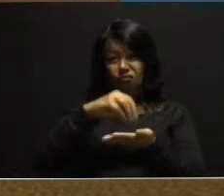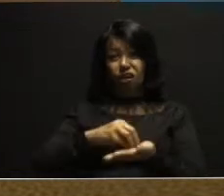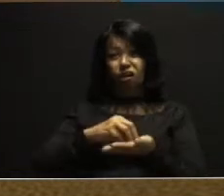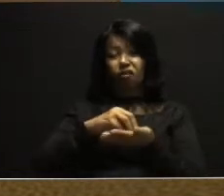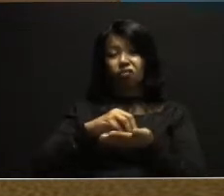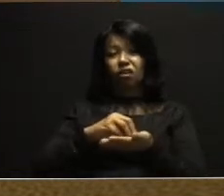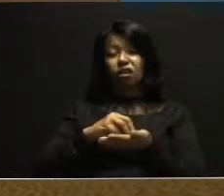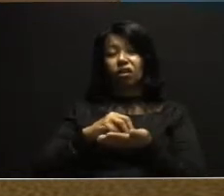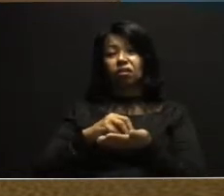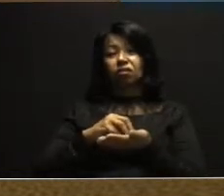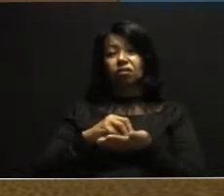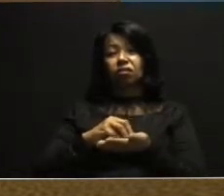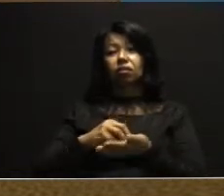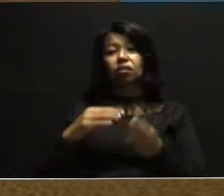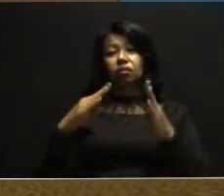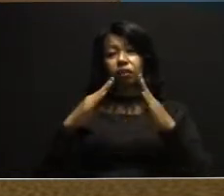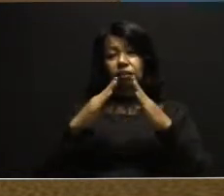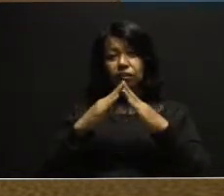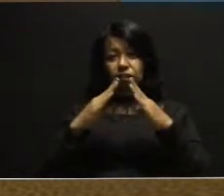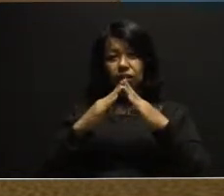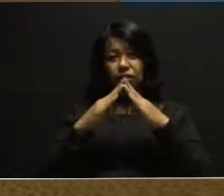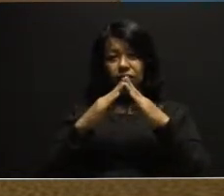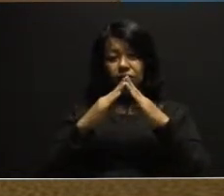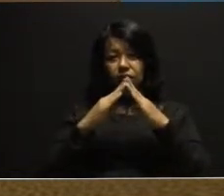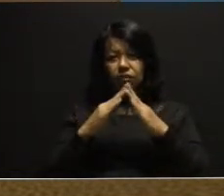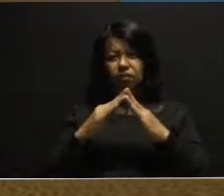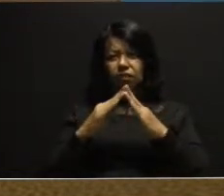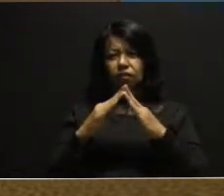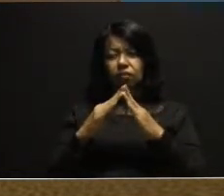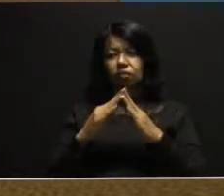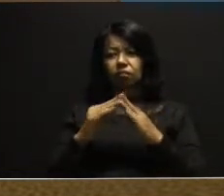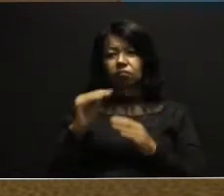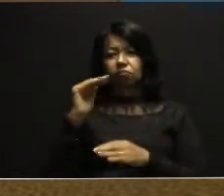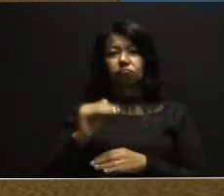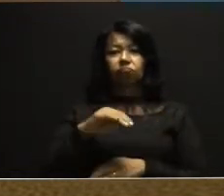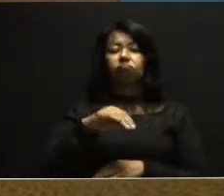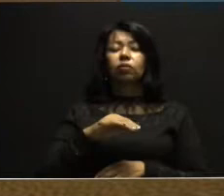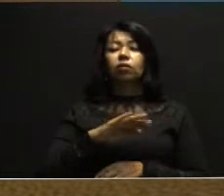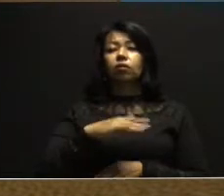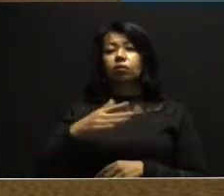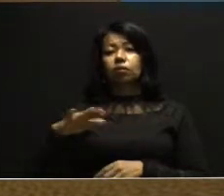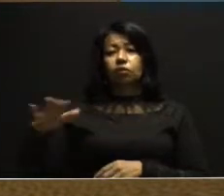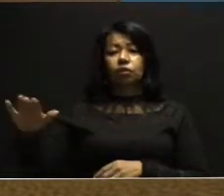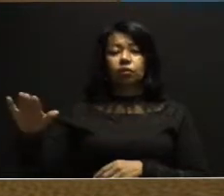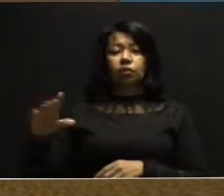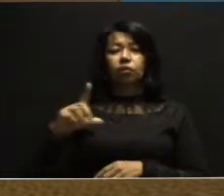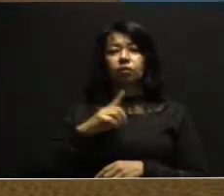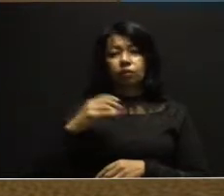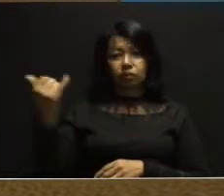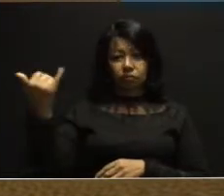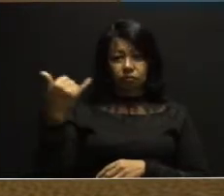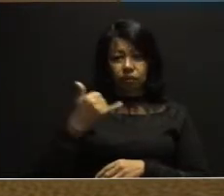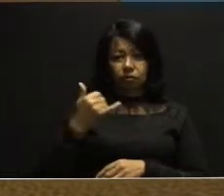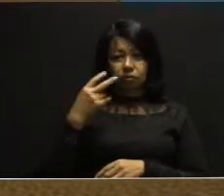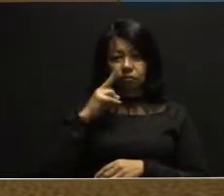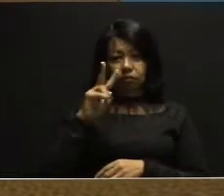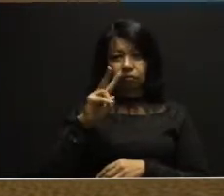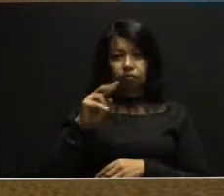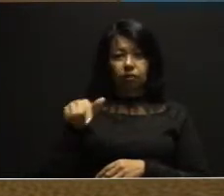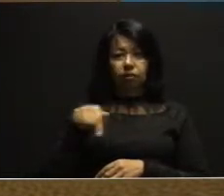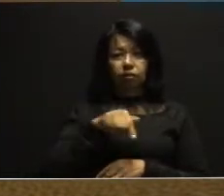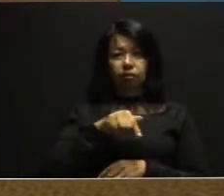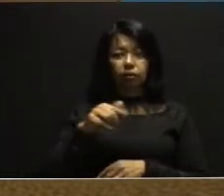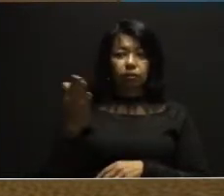né? A defasagem na Baixada Santista, eu tinha esse dado aqui que eu tinha visto semana passada,